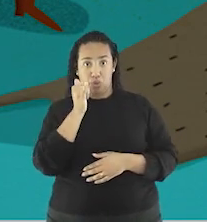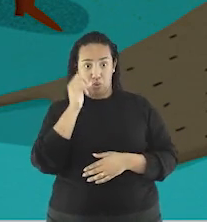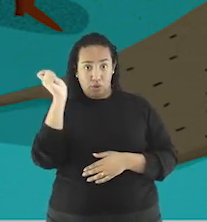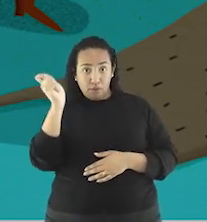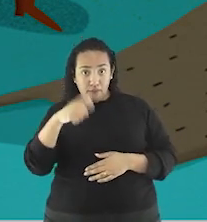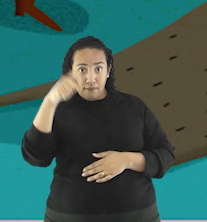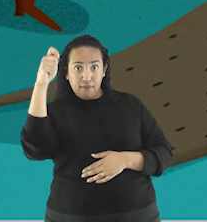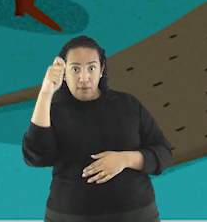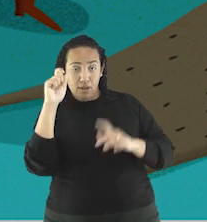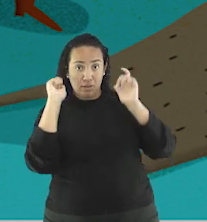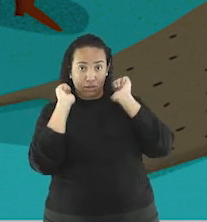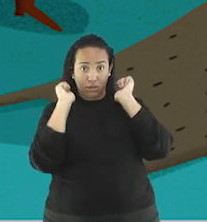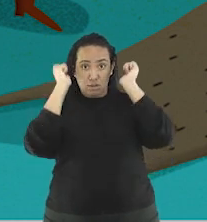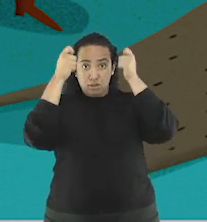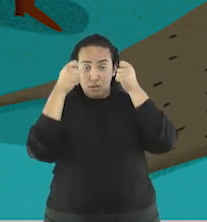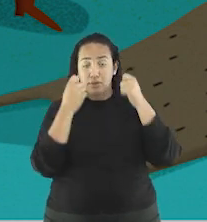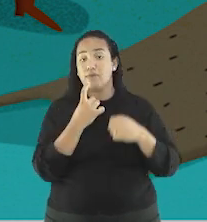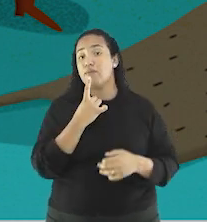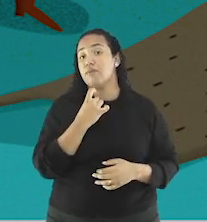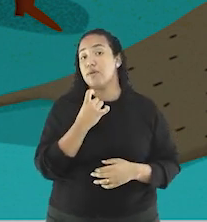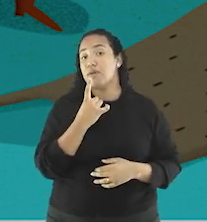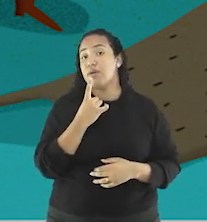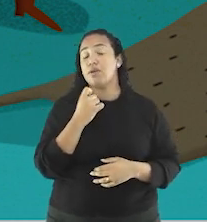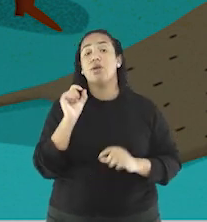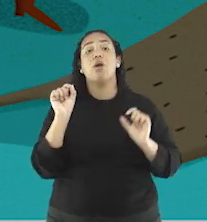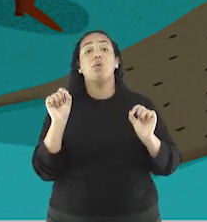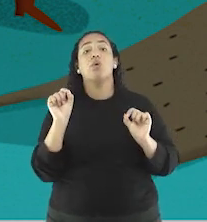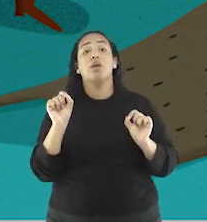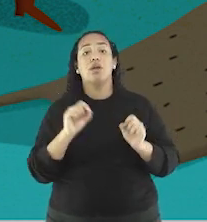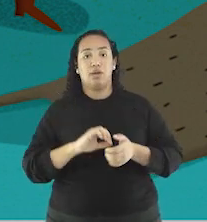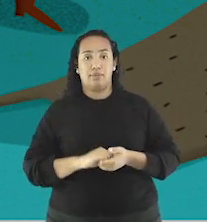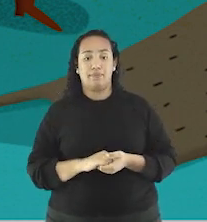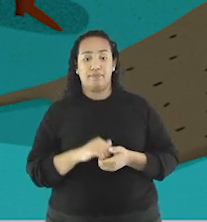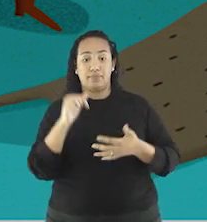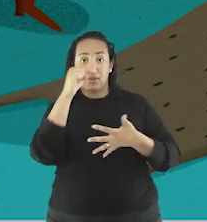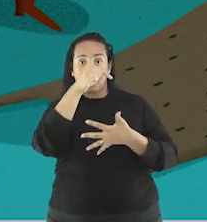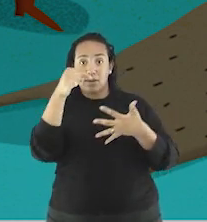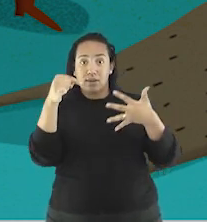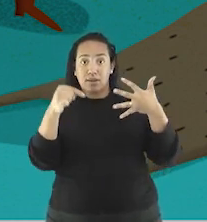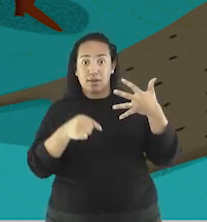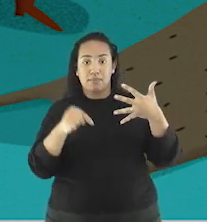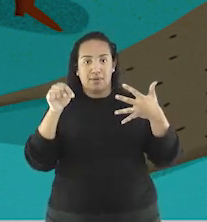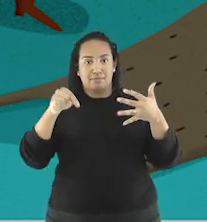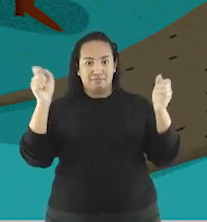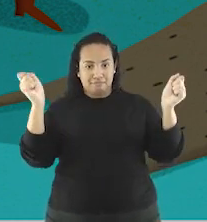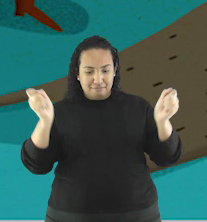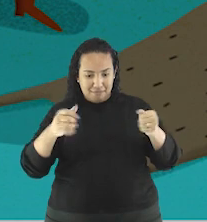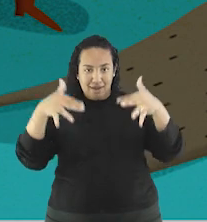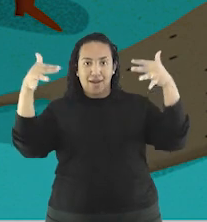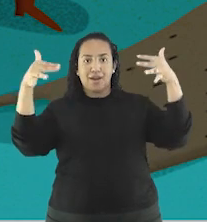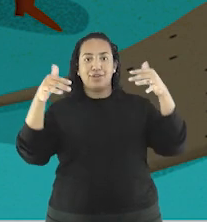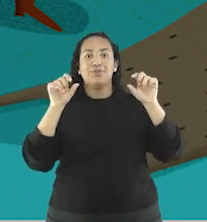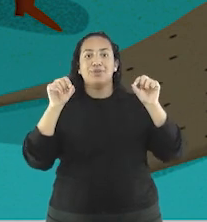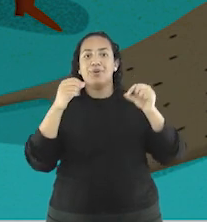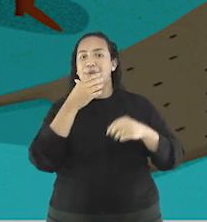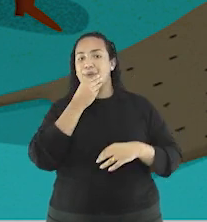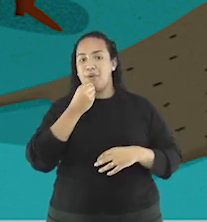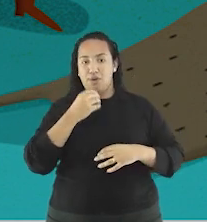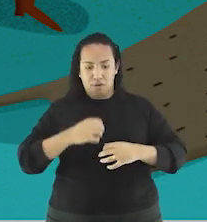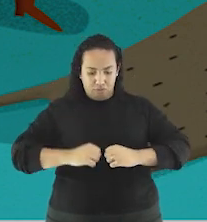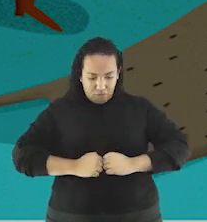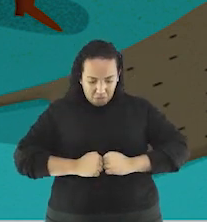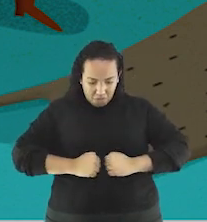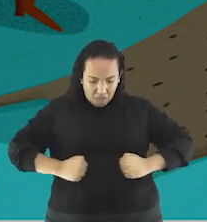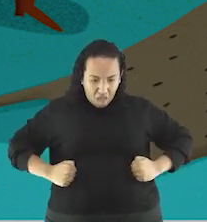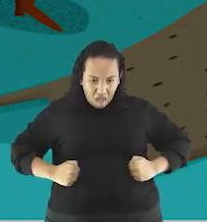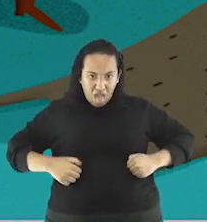fadas Chapeuzinho Vermelho, o elemento mágico é o fato do caçador tirar a vovó de dentro da